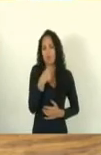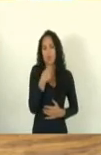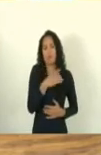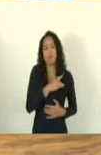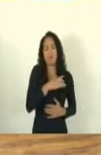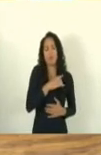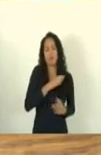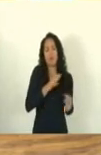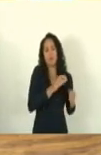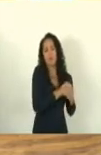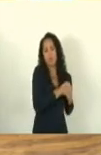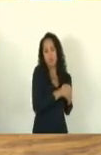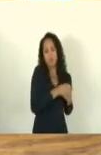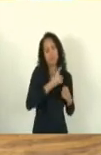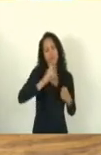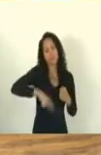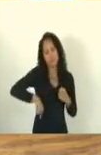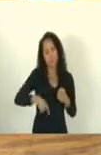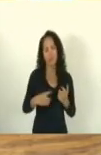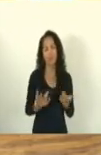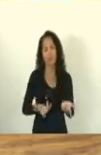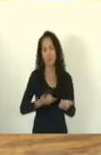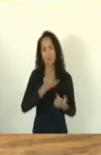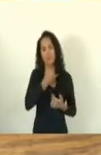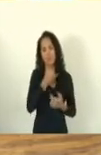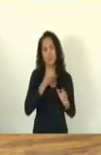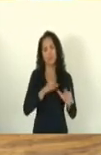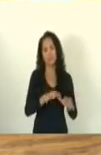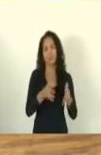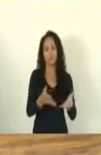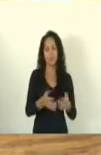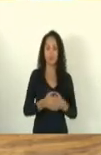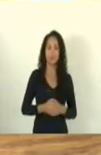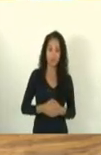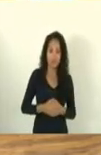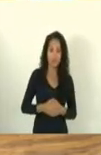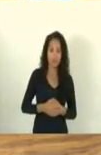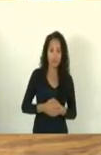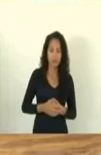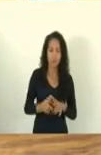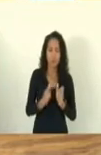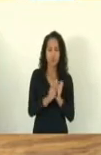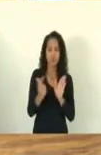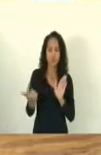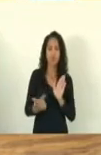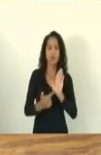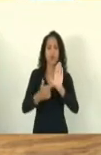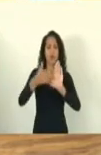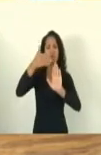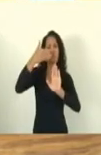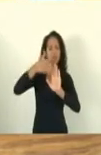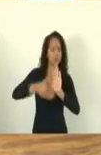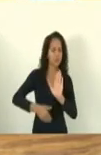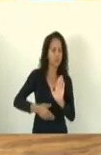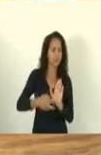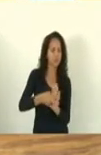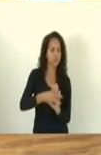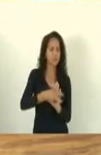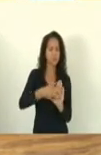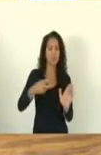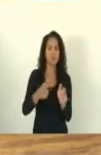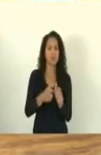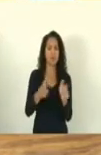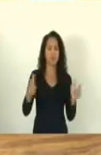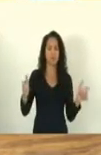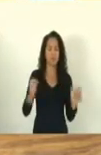relato muito lamentável. A coluna mostrou que esse gravíssimo crime só tem crescido. Em